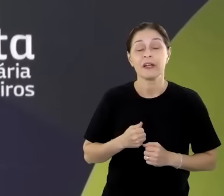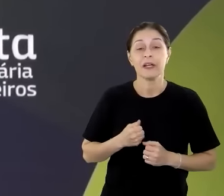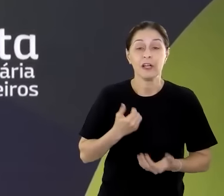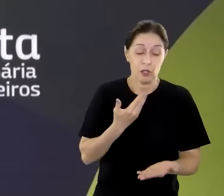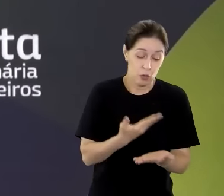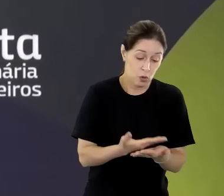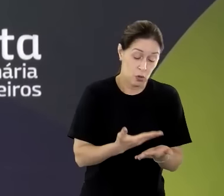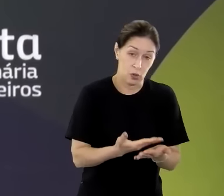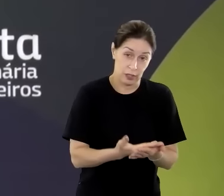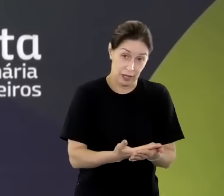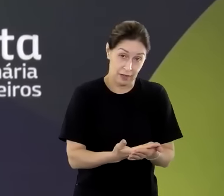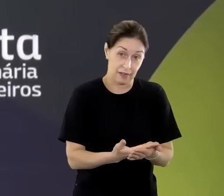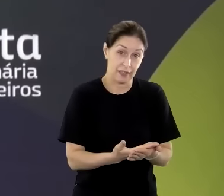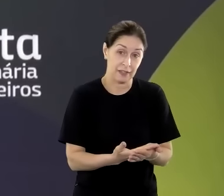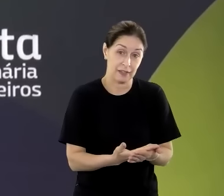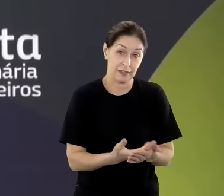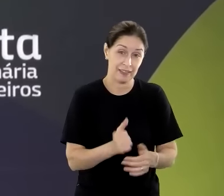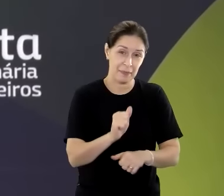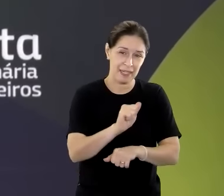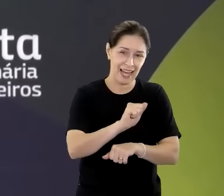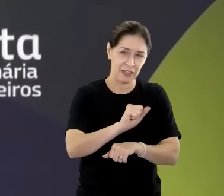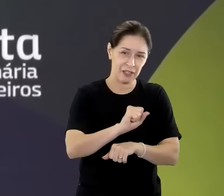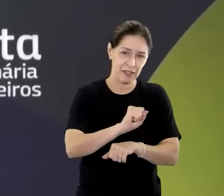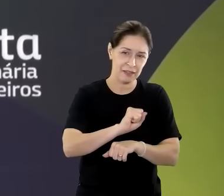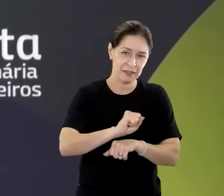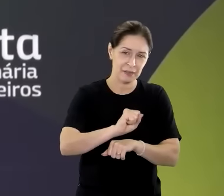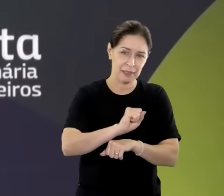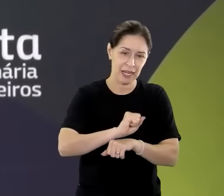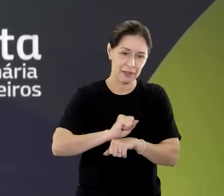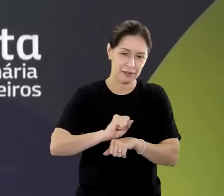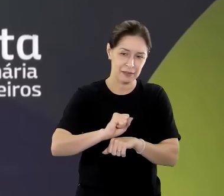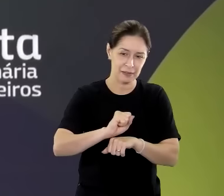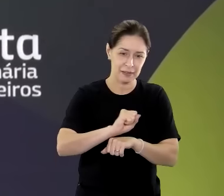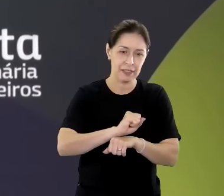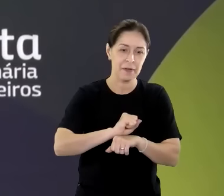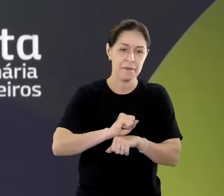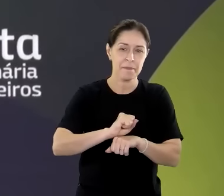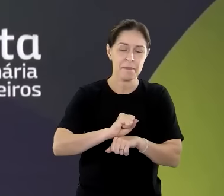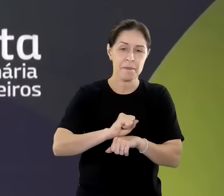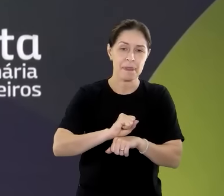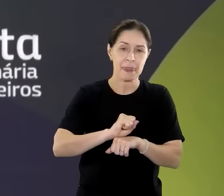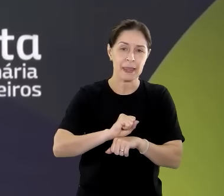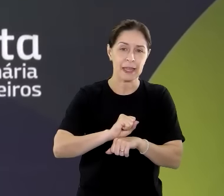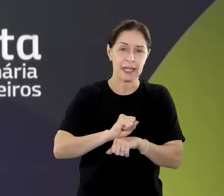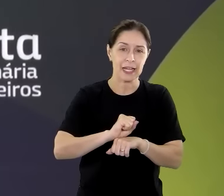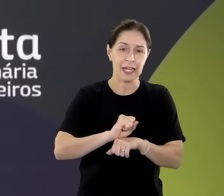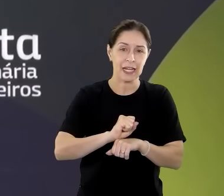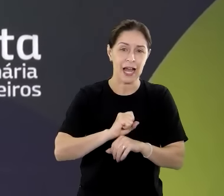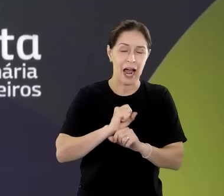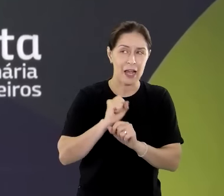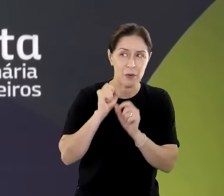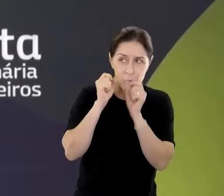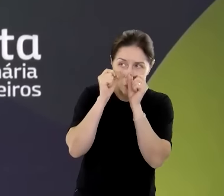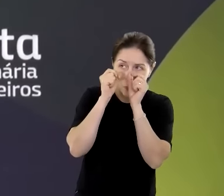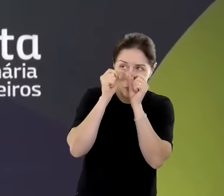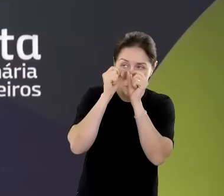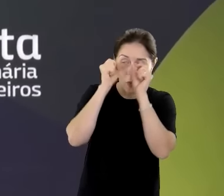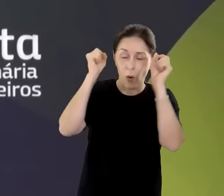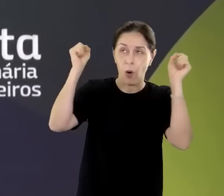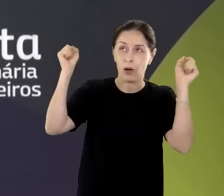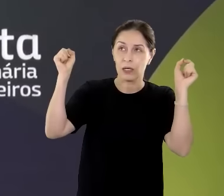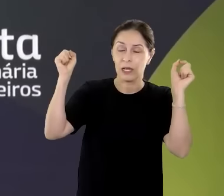do corredor, e de madrugada deu sede, levantei pé por pé, para não acordar ninguém, passando pelo